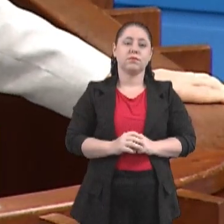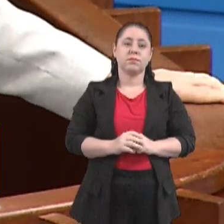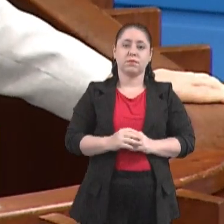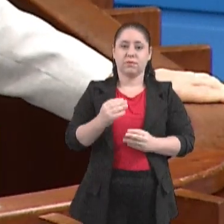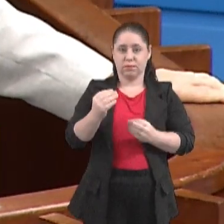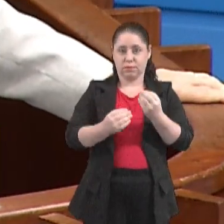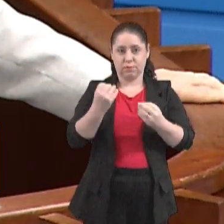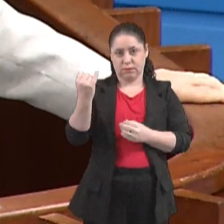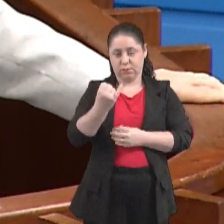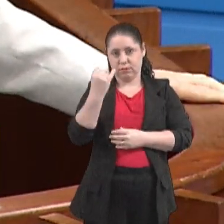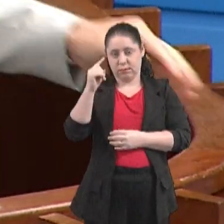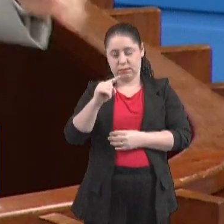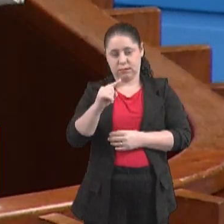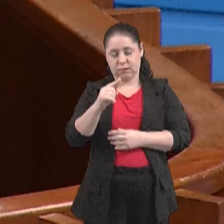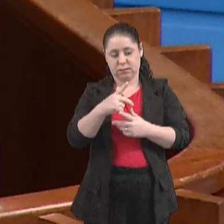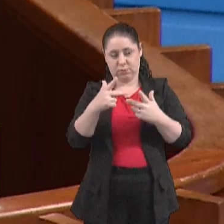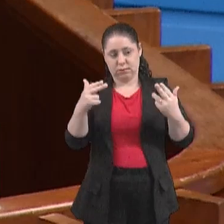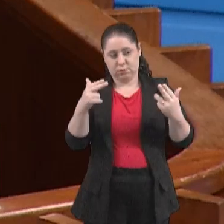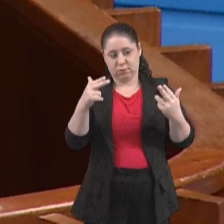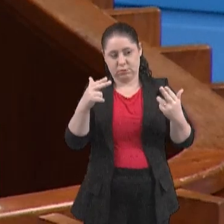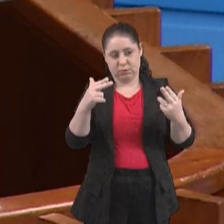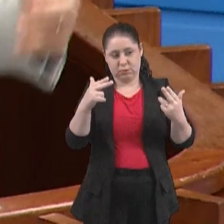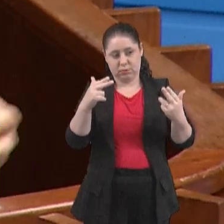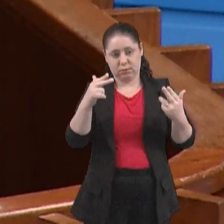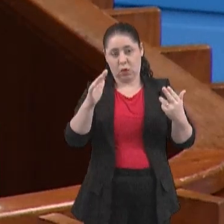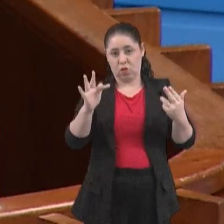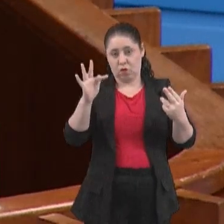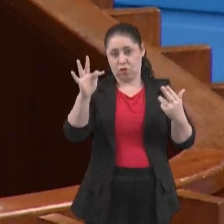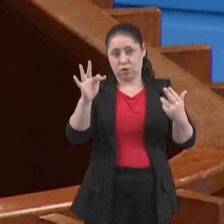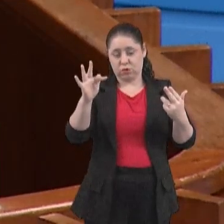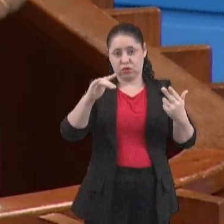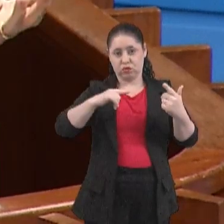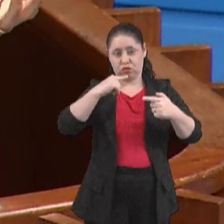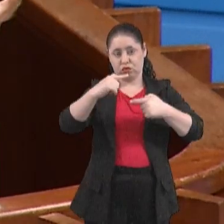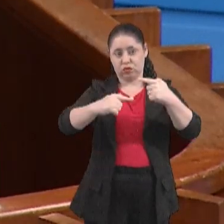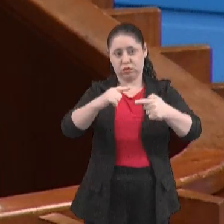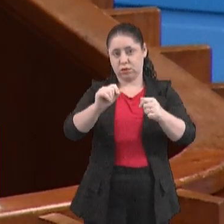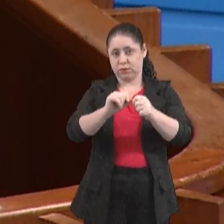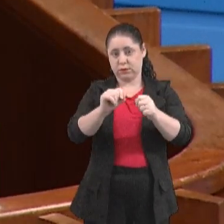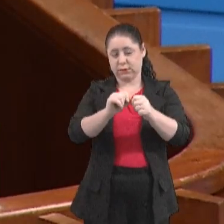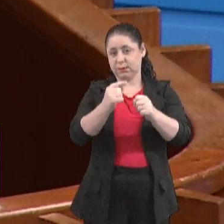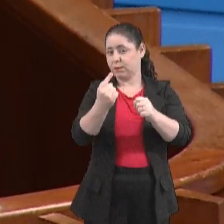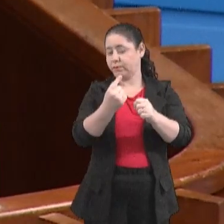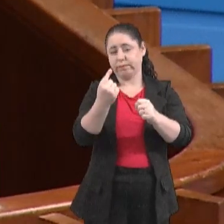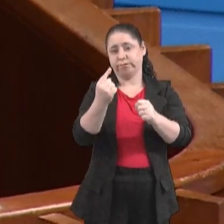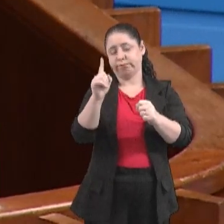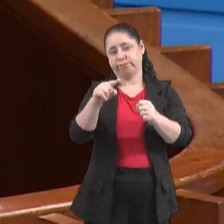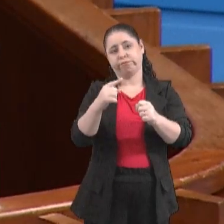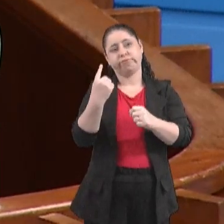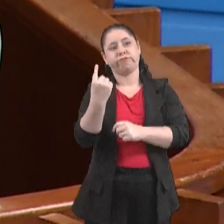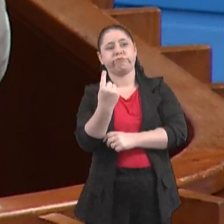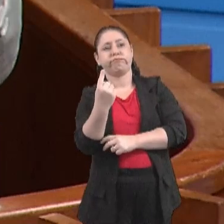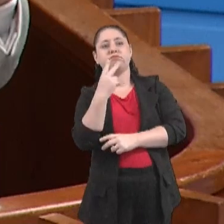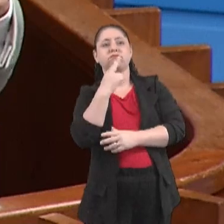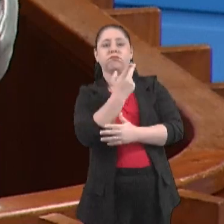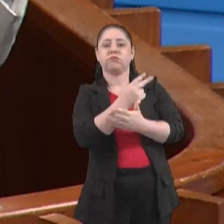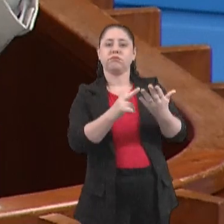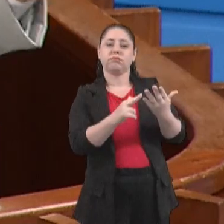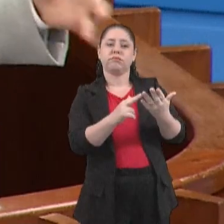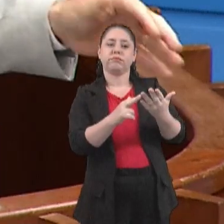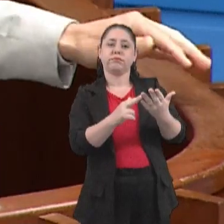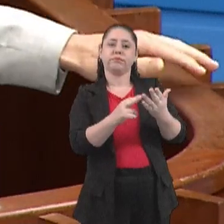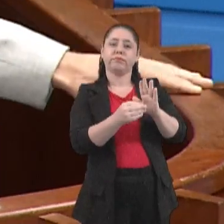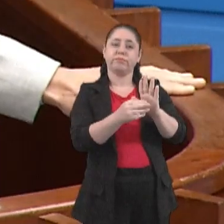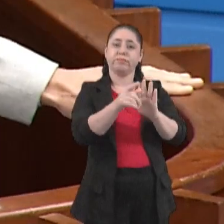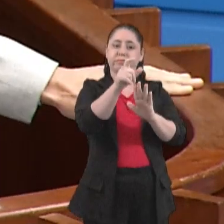coisa extremamente importante, como eu disse, para essa e para as futuras gerações, ao invés de eu fazer somente sozinho esse requerimento,